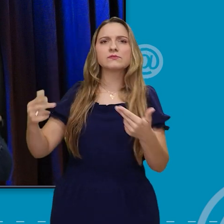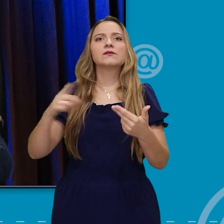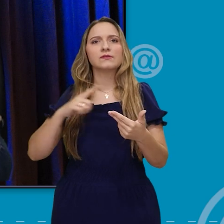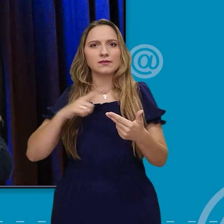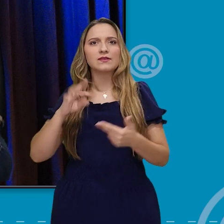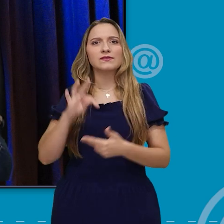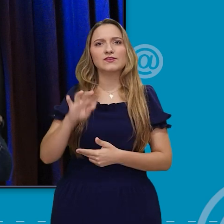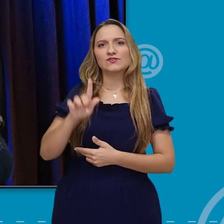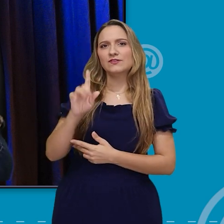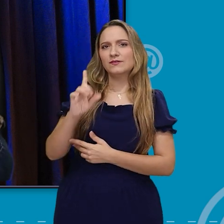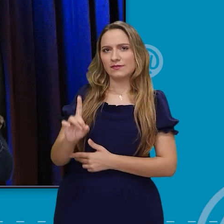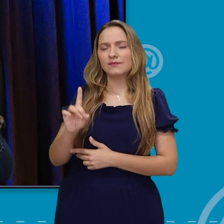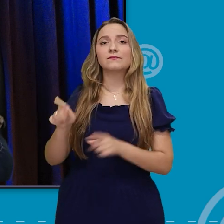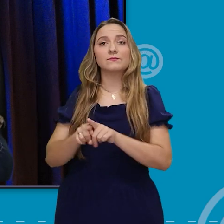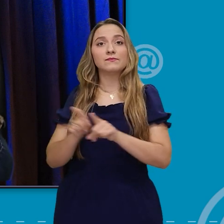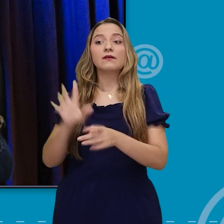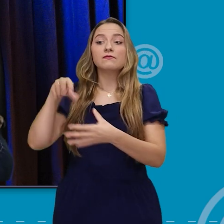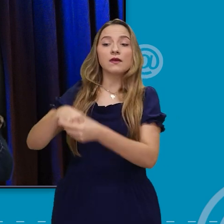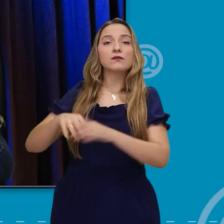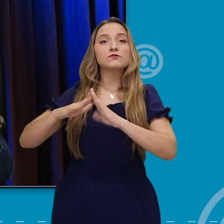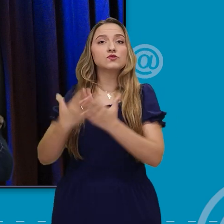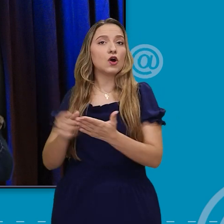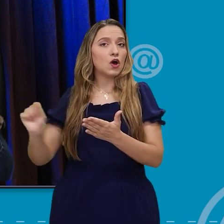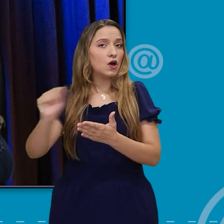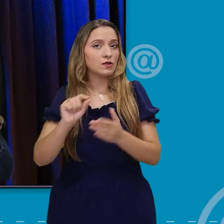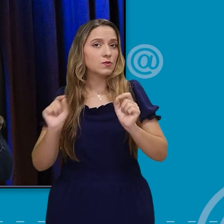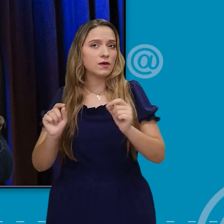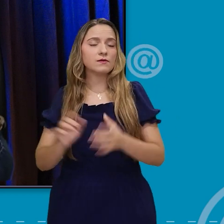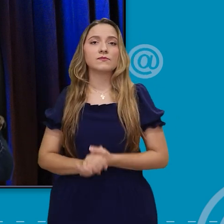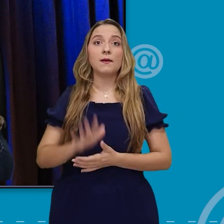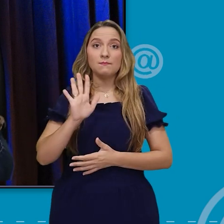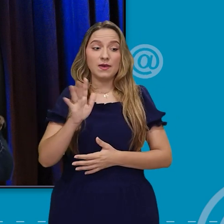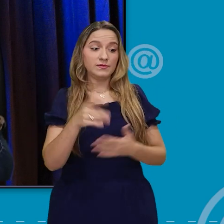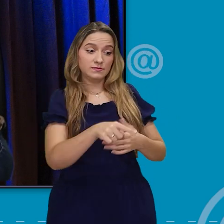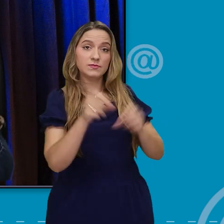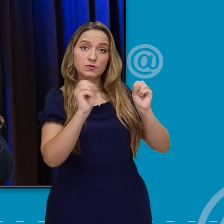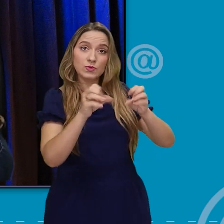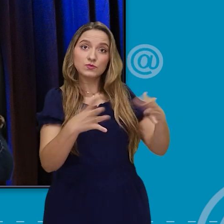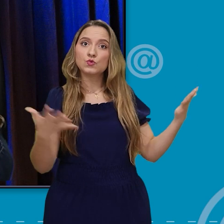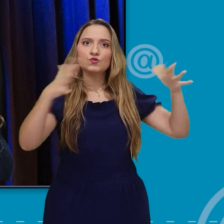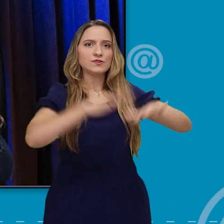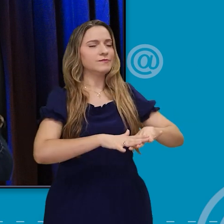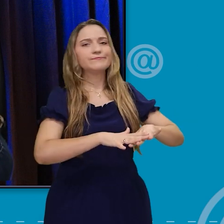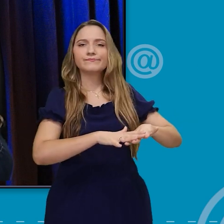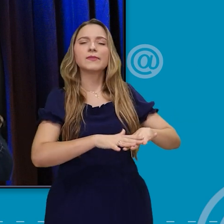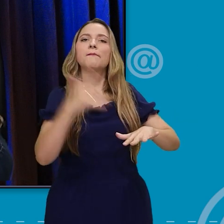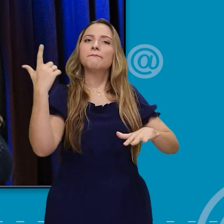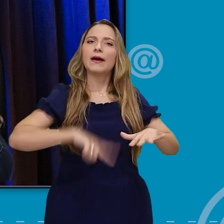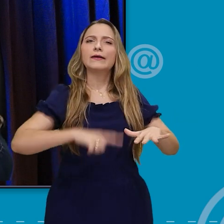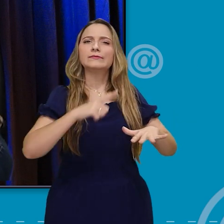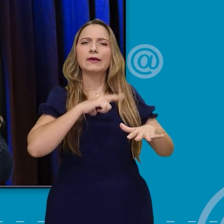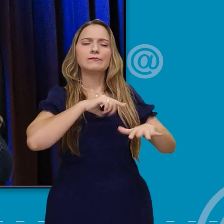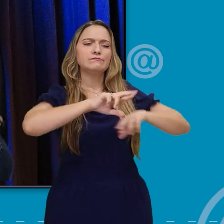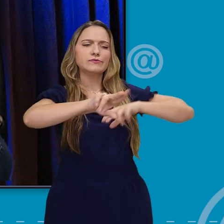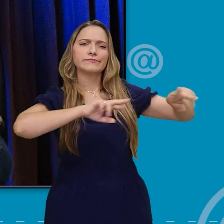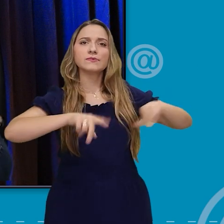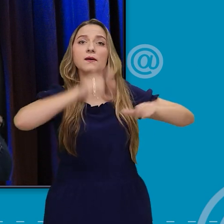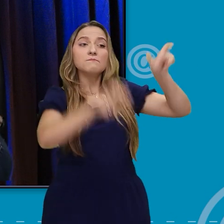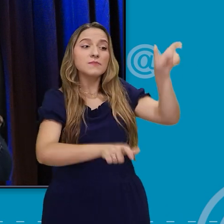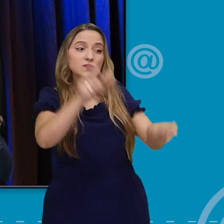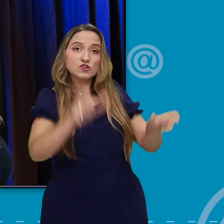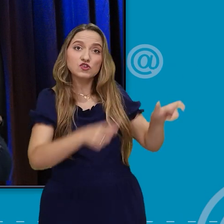são público-alvo de alguma coisa que precisam ser observadas devido às diferenças. Então, não só nas questões da deficiência, também